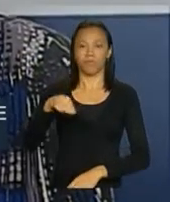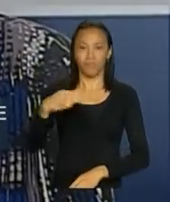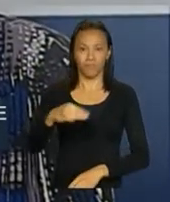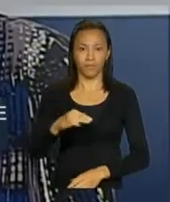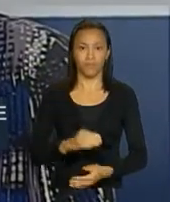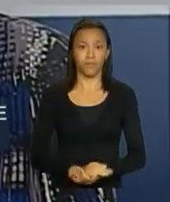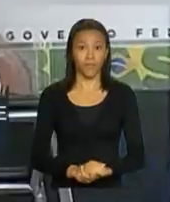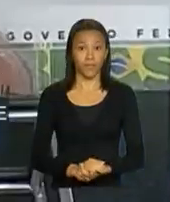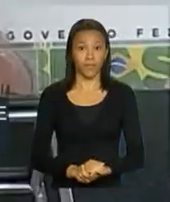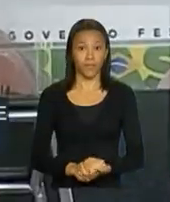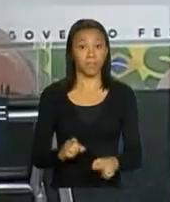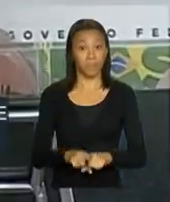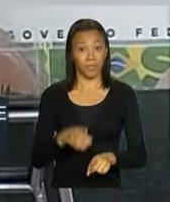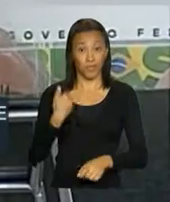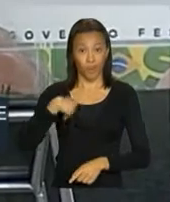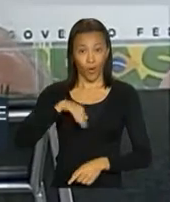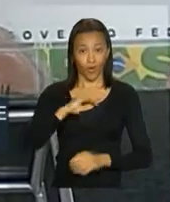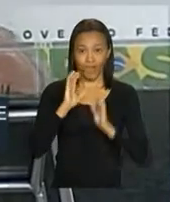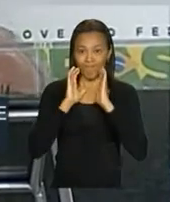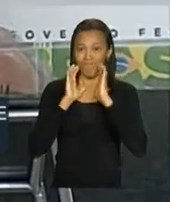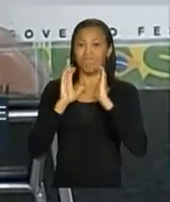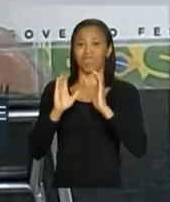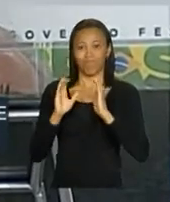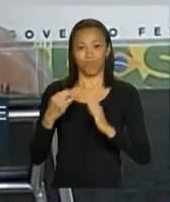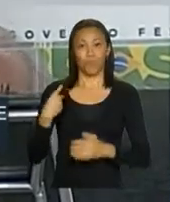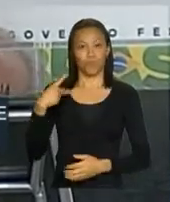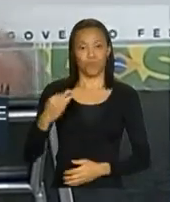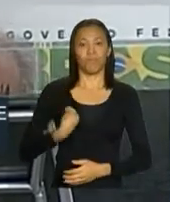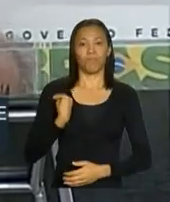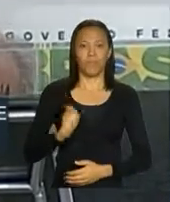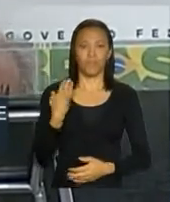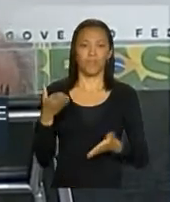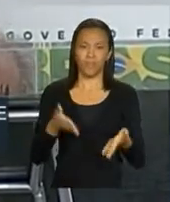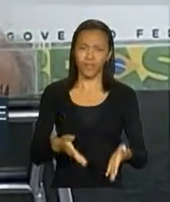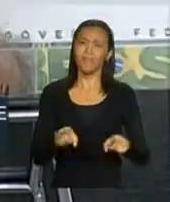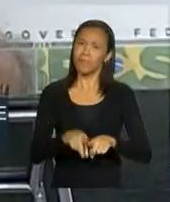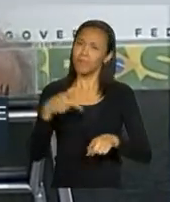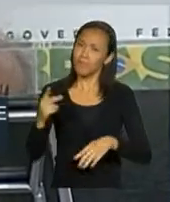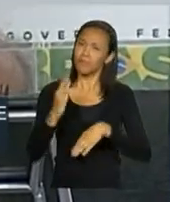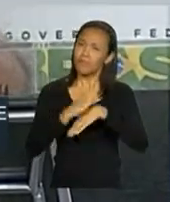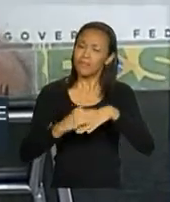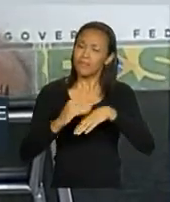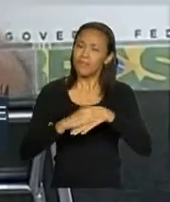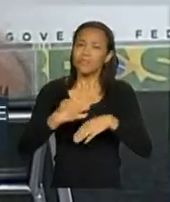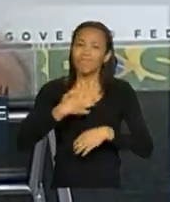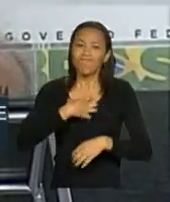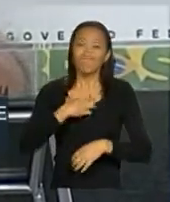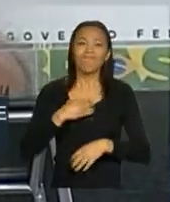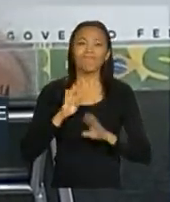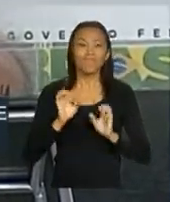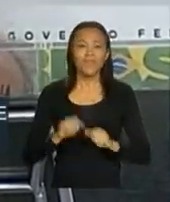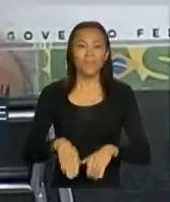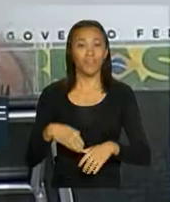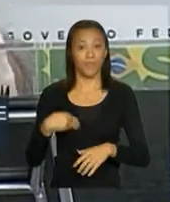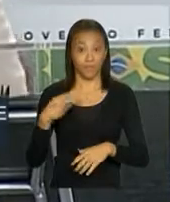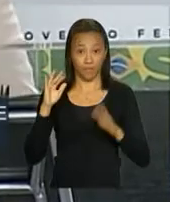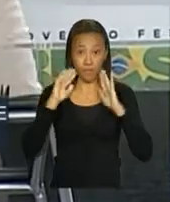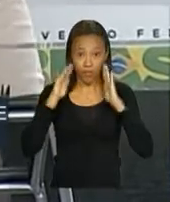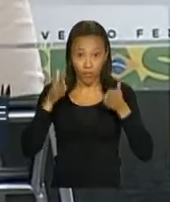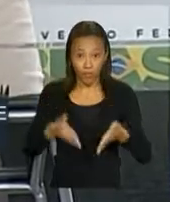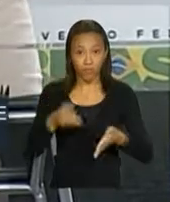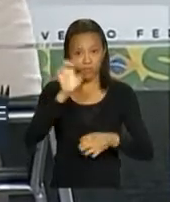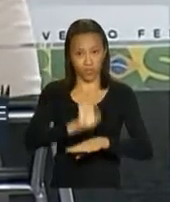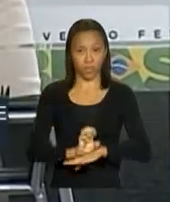que muitos nos honra com a sua presença e com o carinho que sempre teve e tem com a nossa terra.